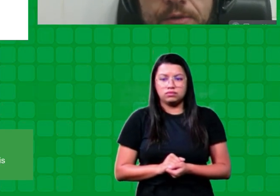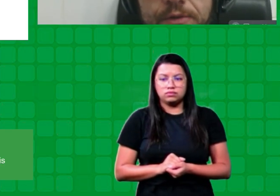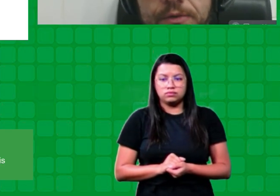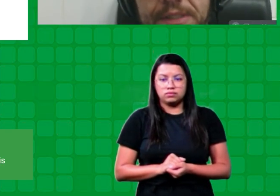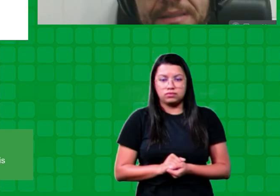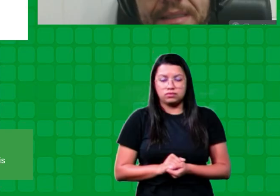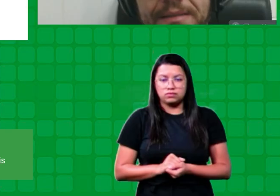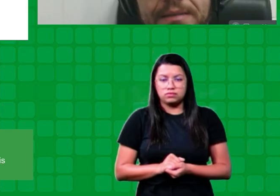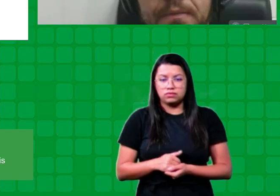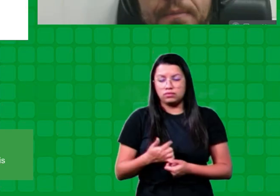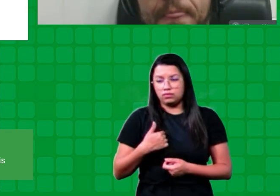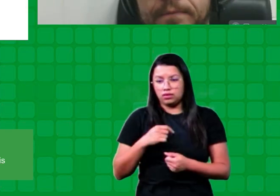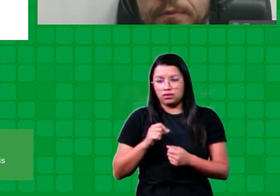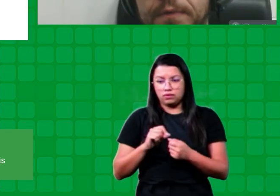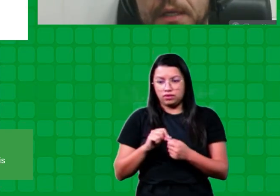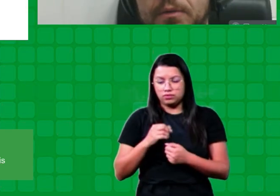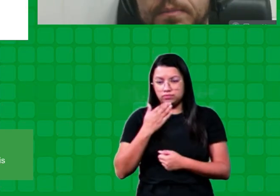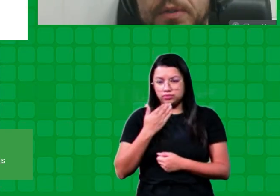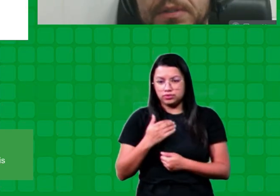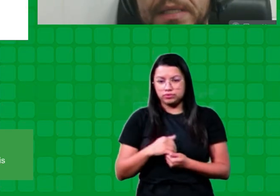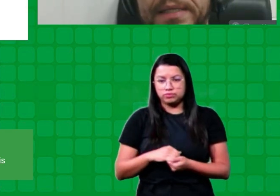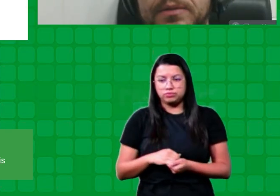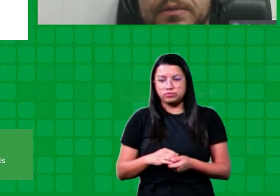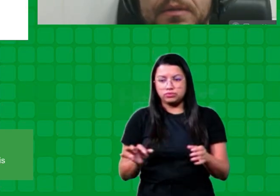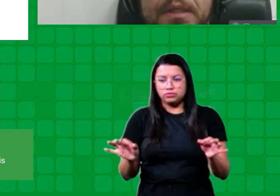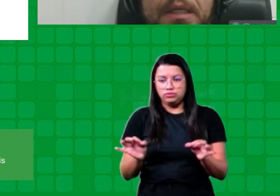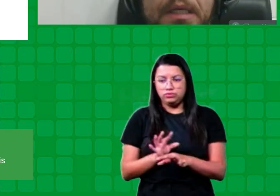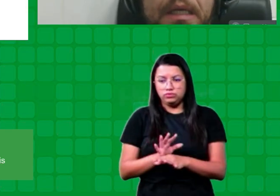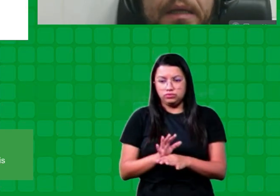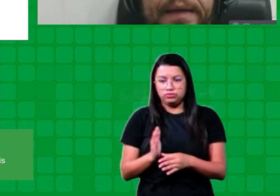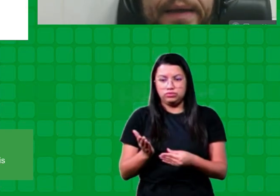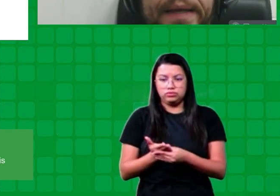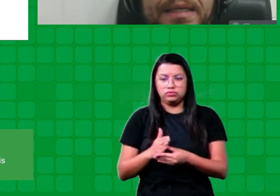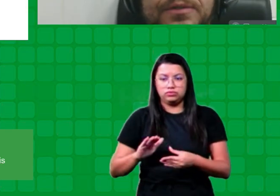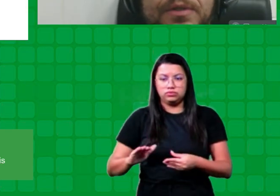Eu faço uma solicitação no final do processo